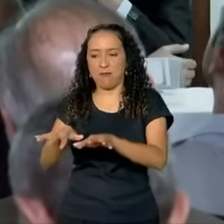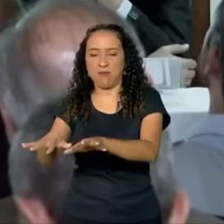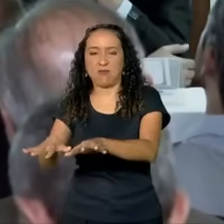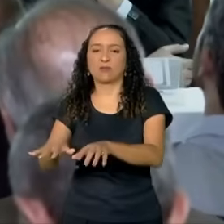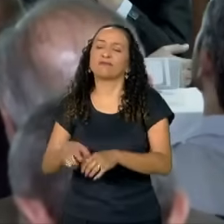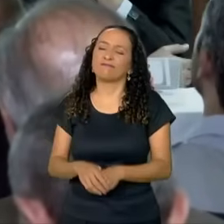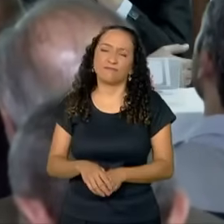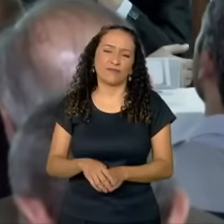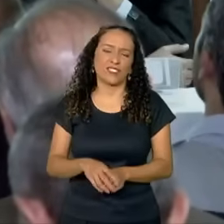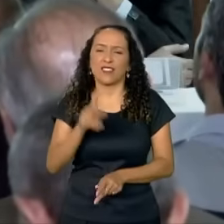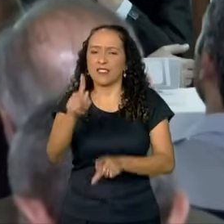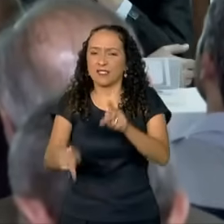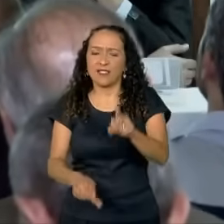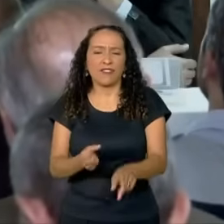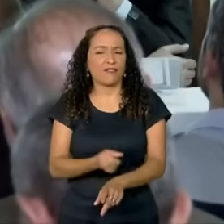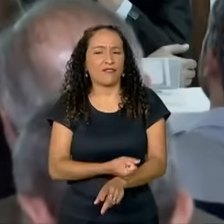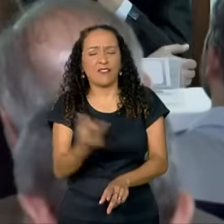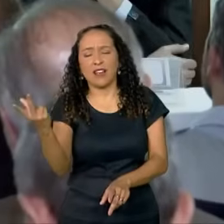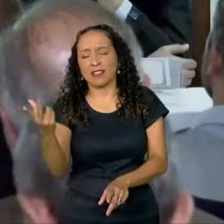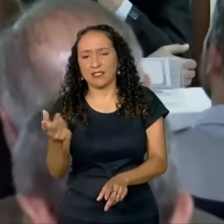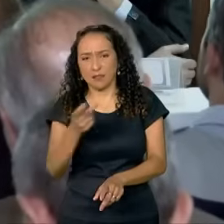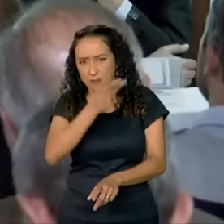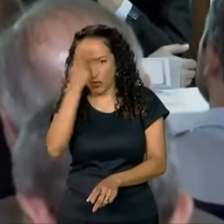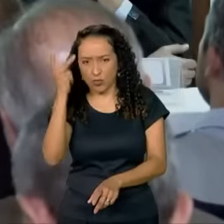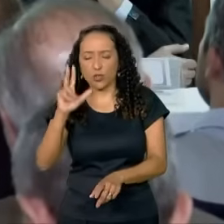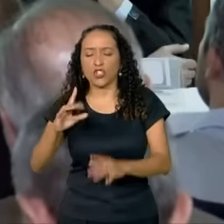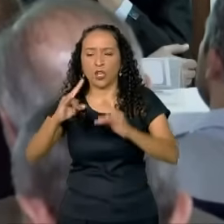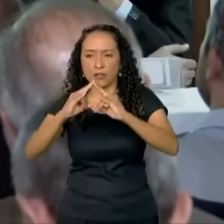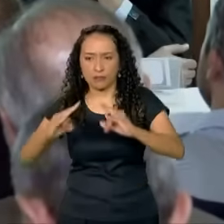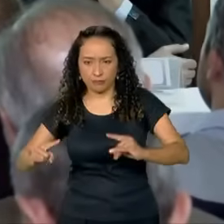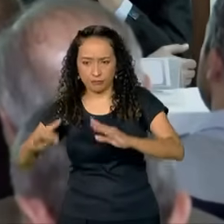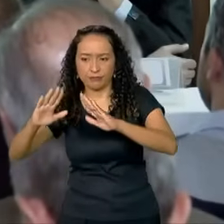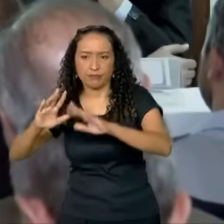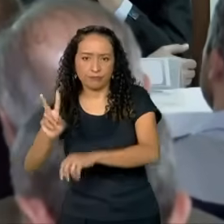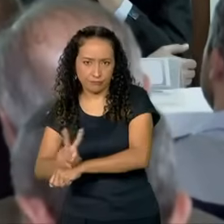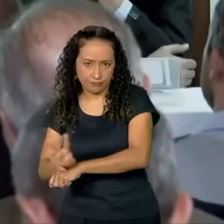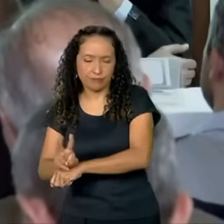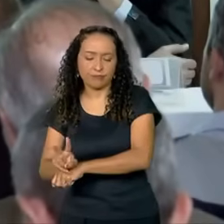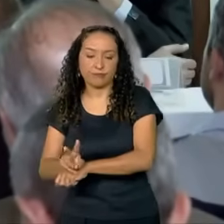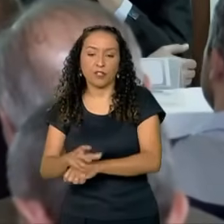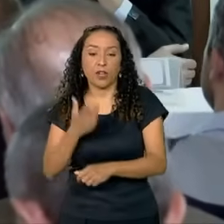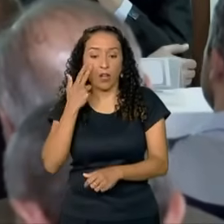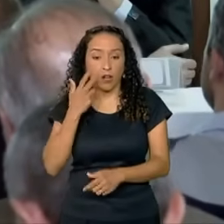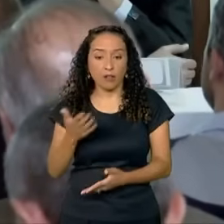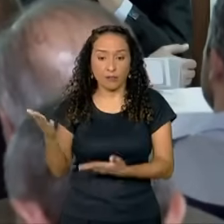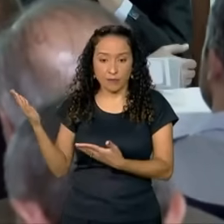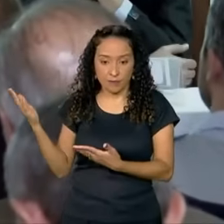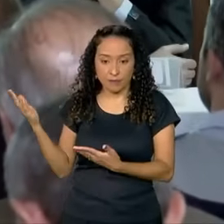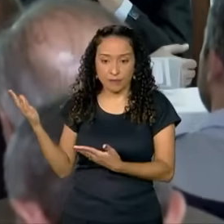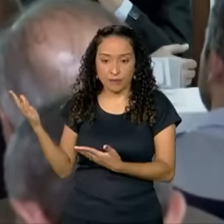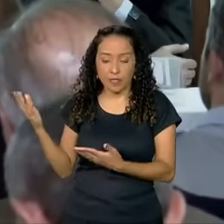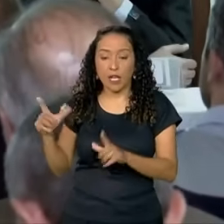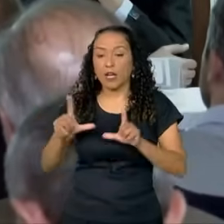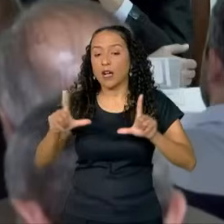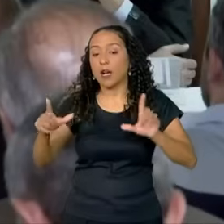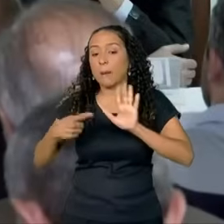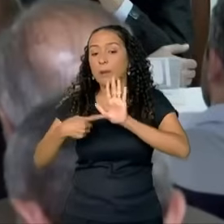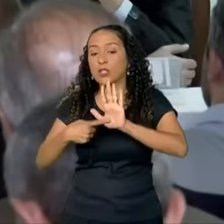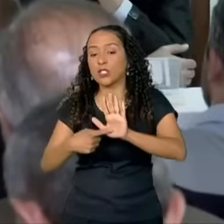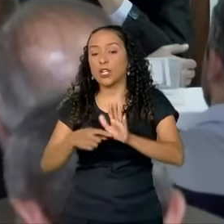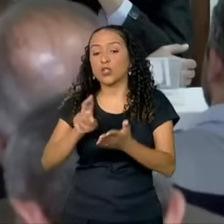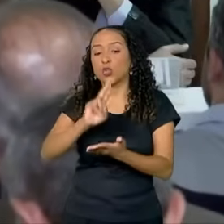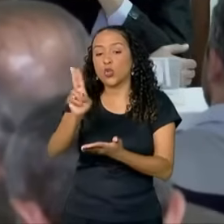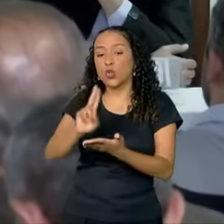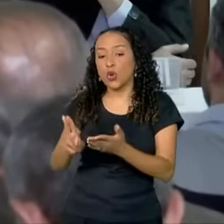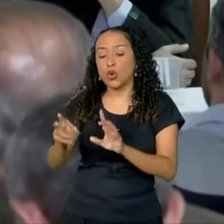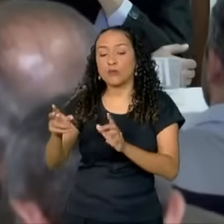ou milhares de pessoas já abrigadas. Coronel, aqui tem algumas fotos, Coronel Bicaco, Aratiba, Barra do Rio Azul,